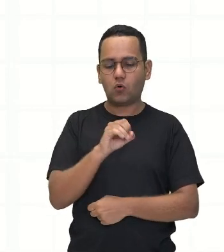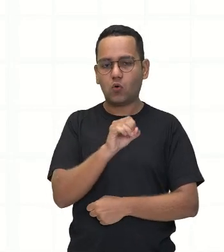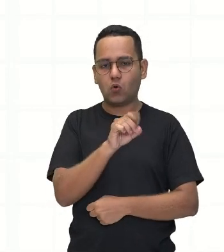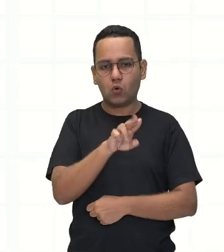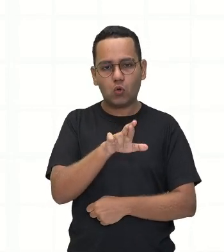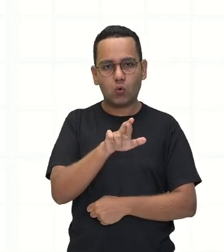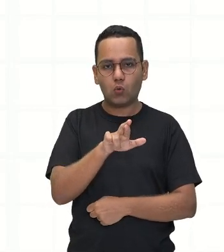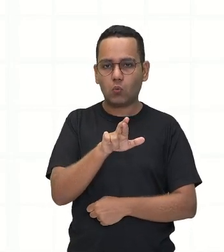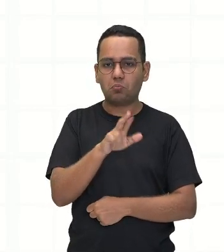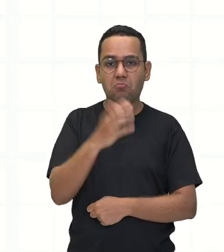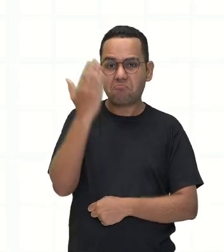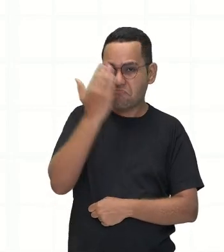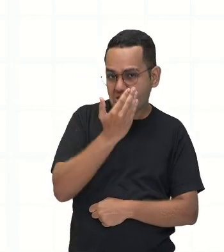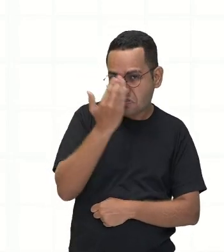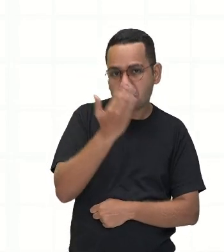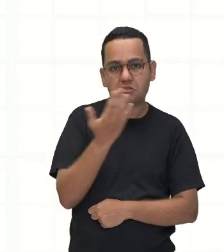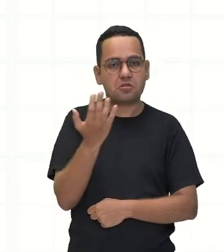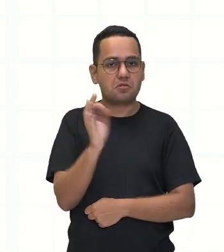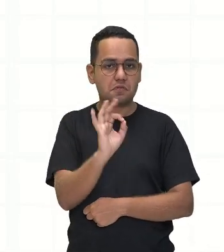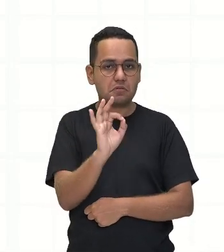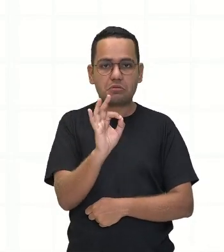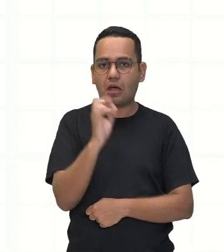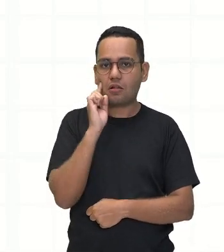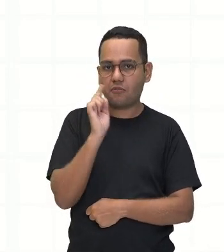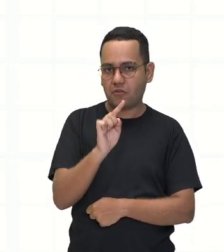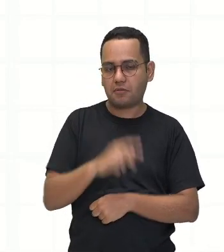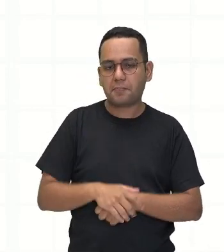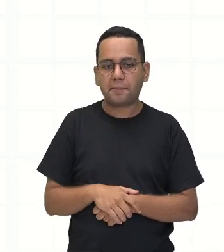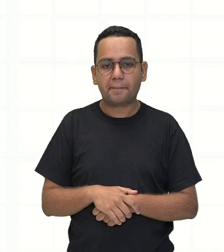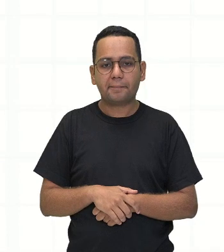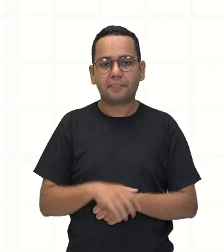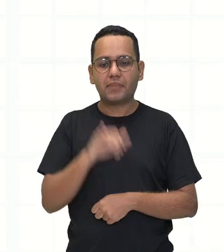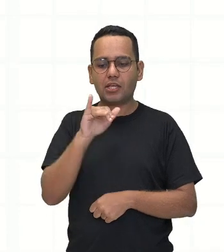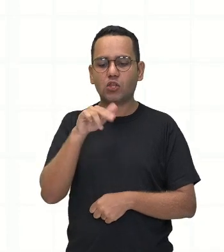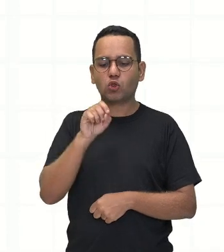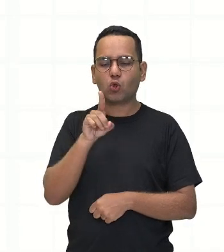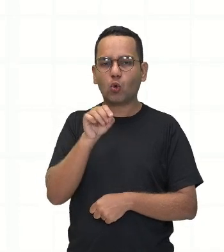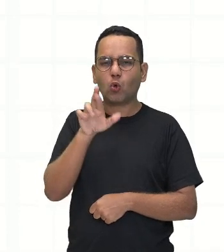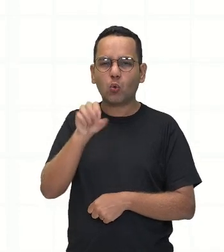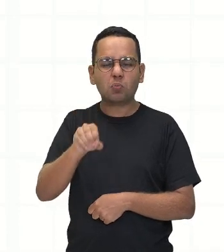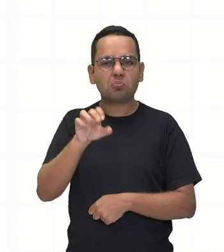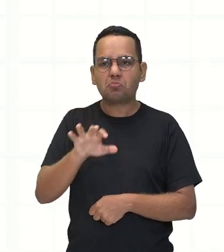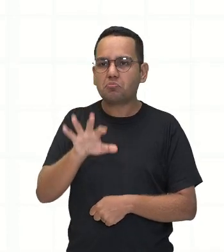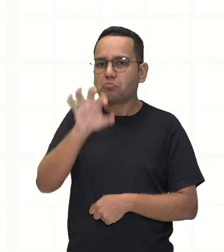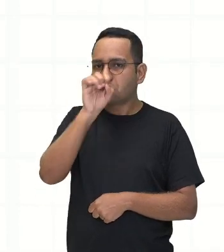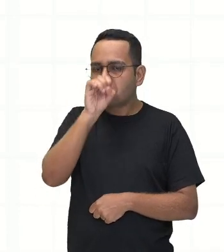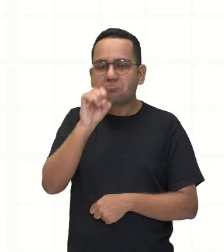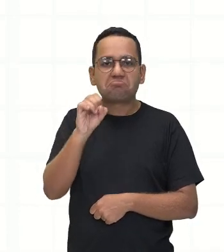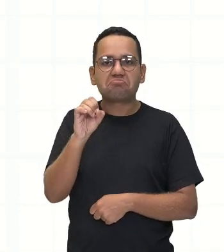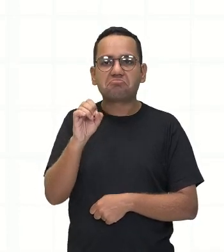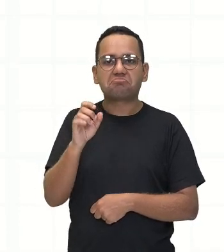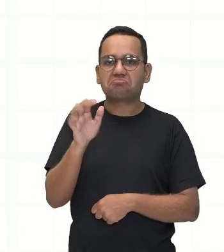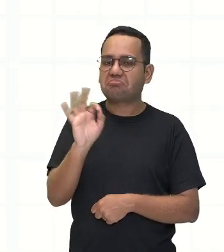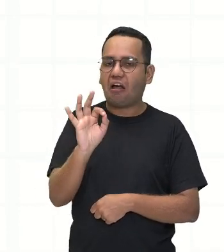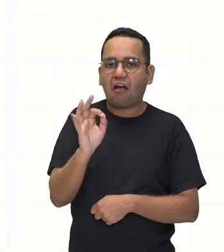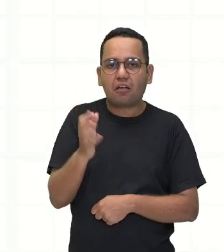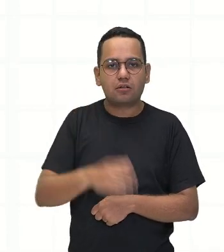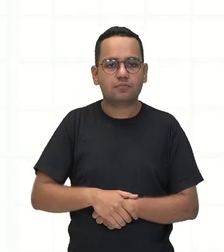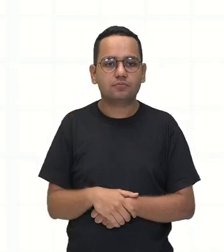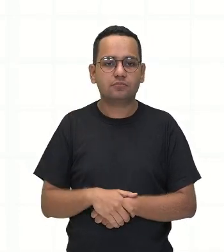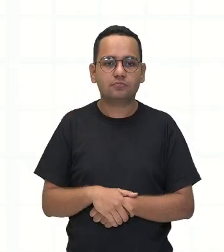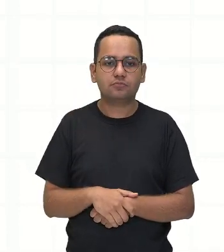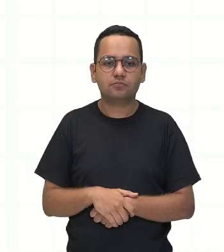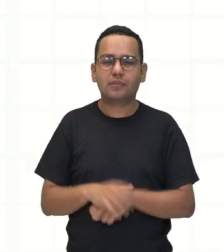tem cor, não é possível vê-lo, não tem cheiro, né? Não é possível sentir até,